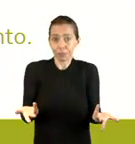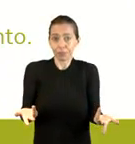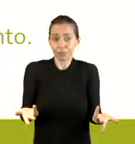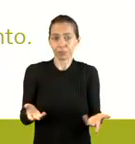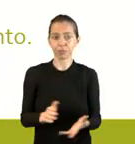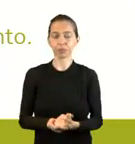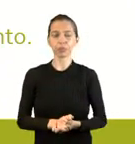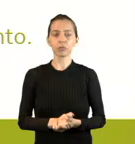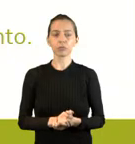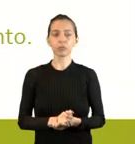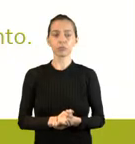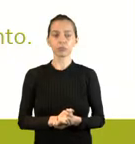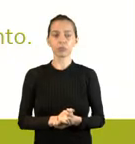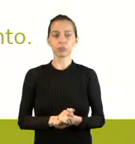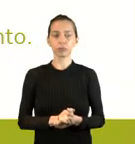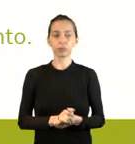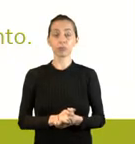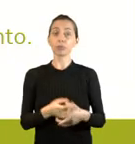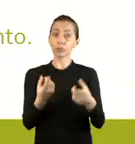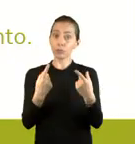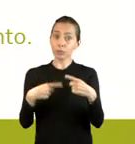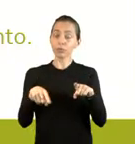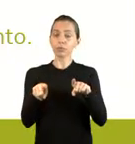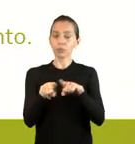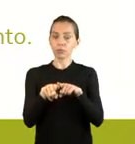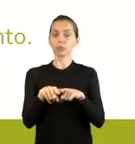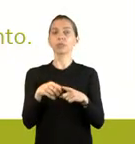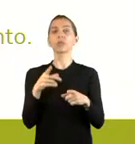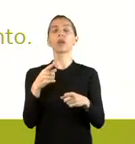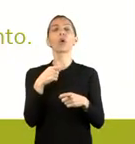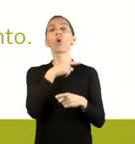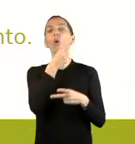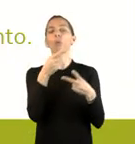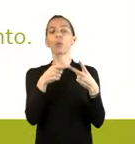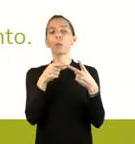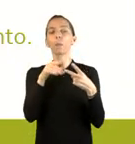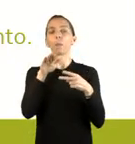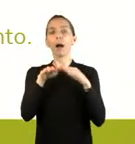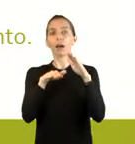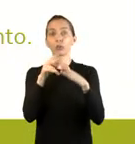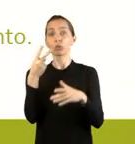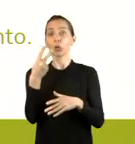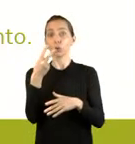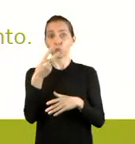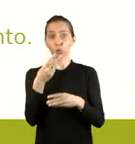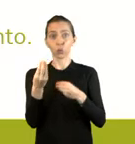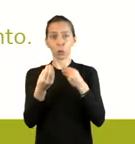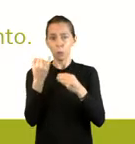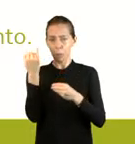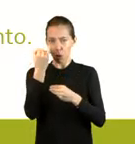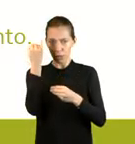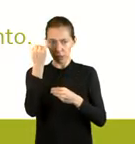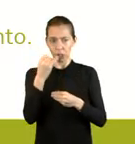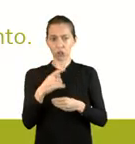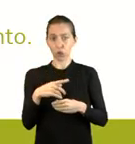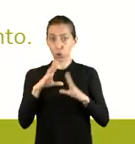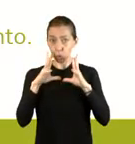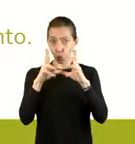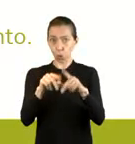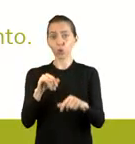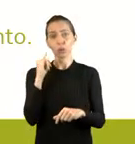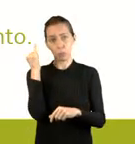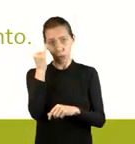com você, né? Então, segundo passo, que também é importante, todos esses aqui são